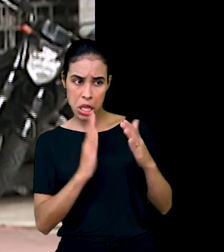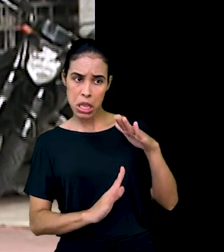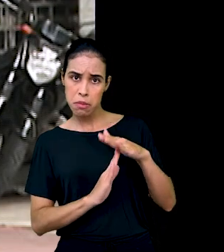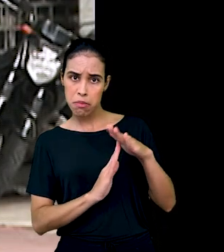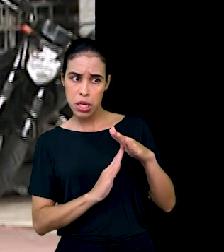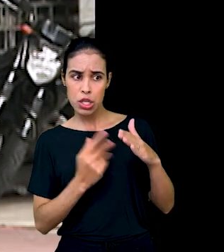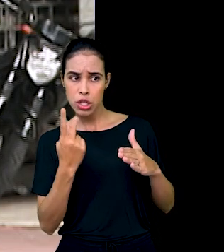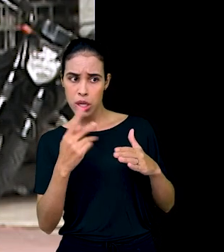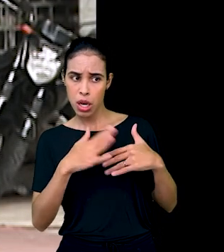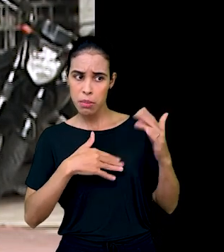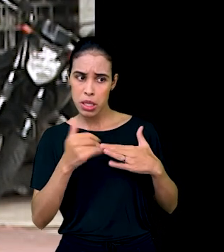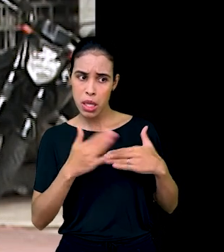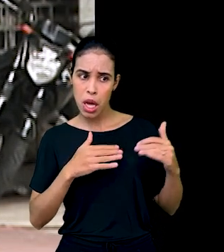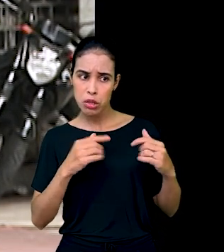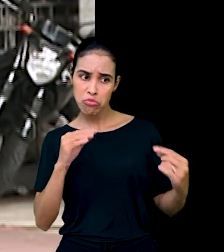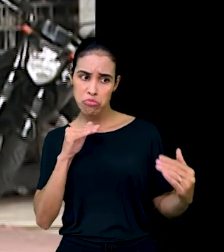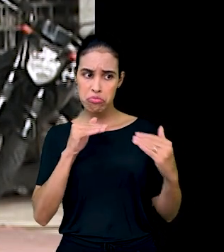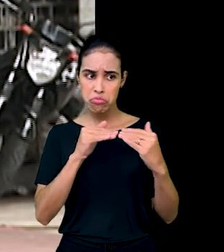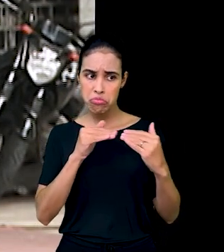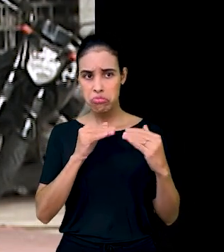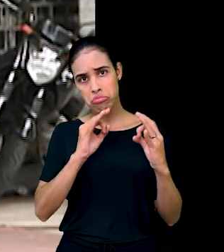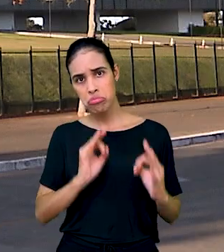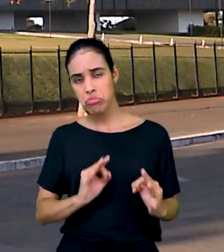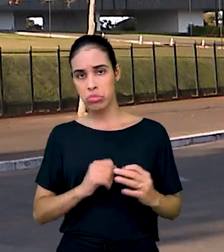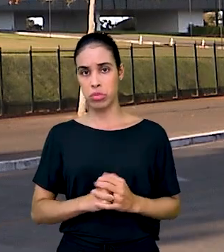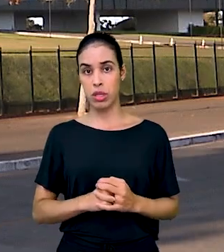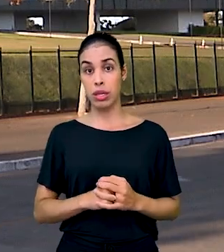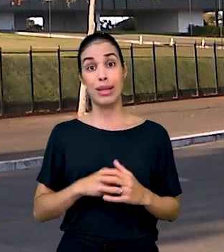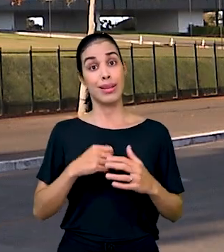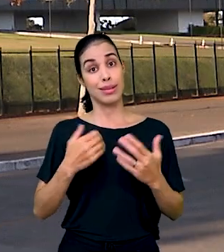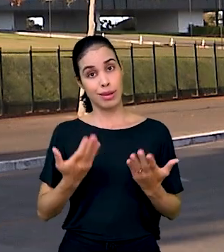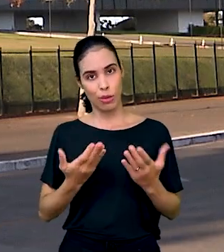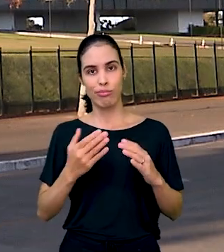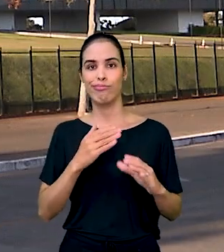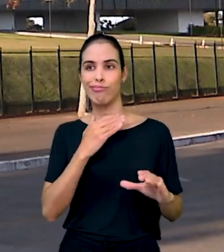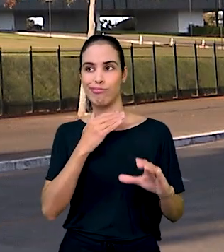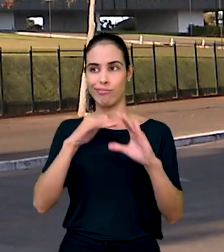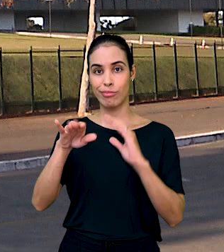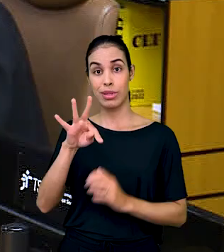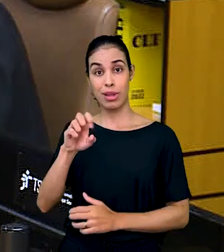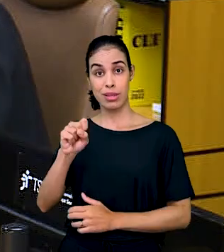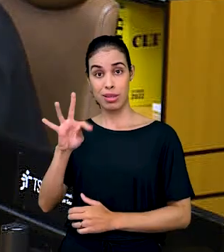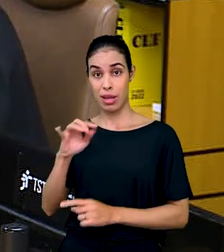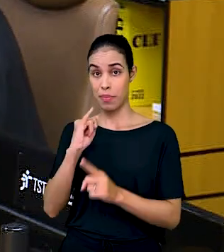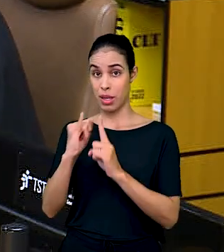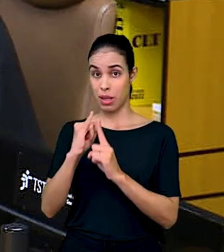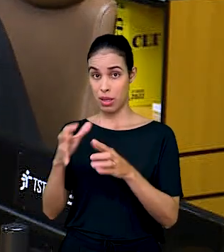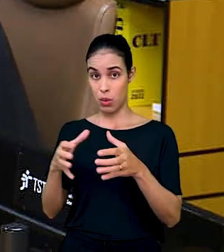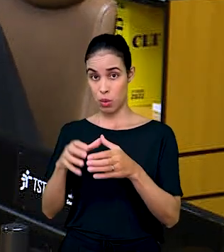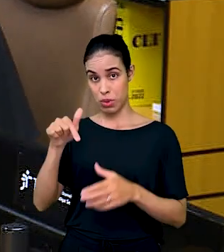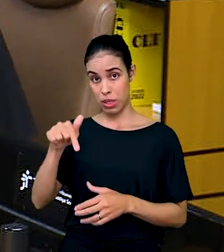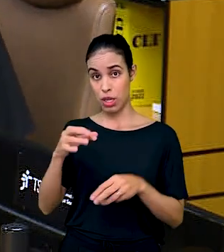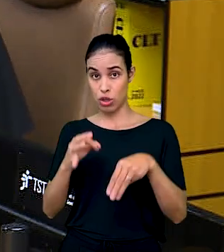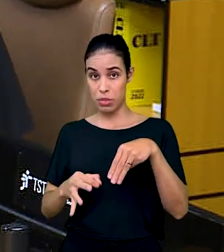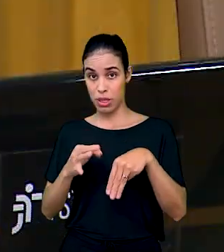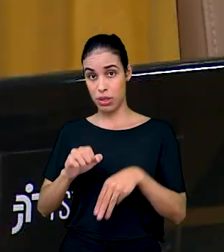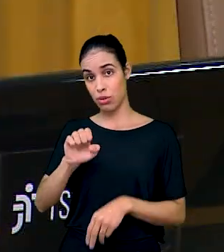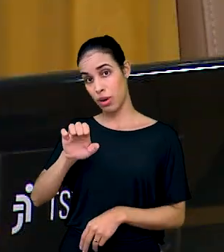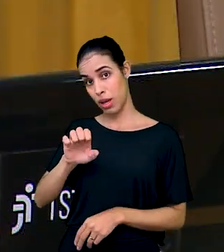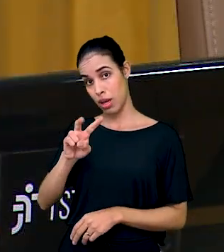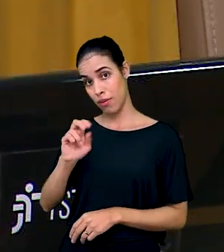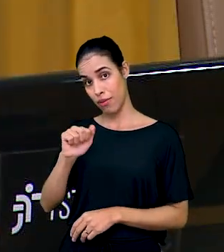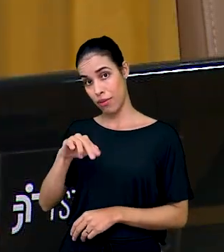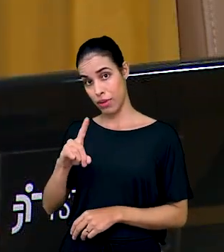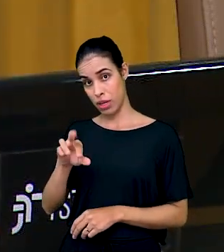próprias limitações e com o mesmo salário de antes. O caso chegou ao TST. O relator na 7ª turma,